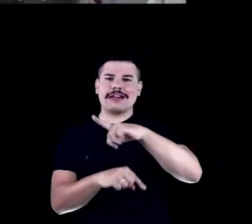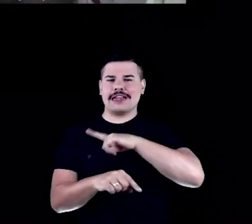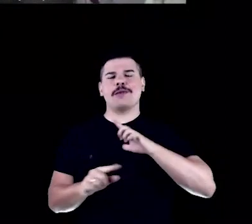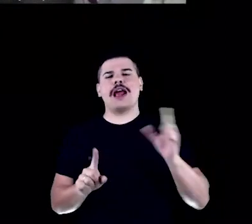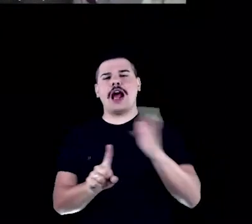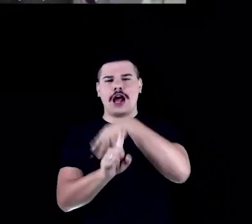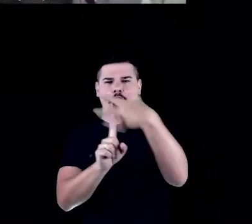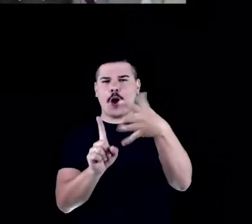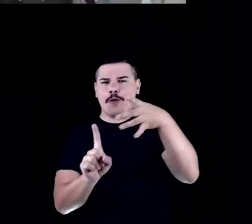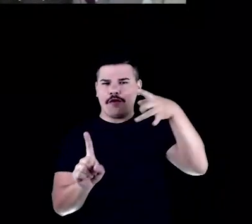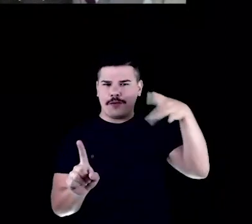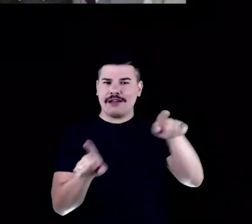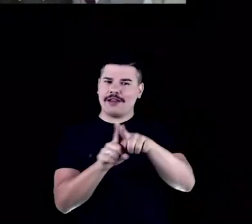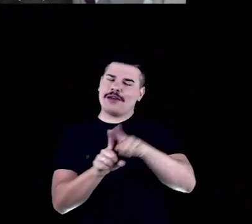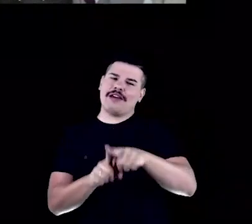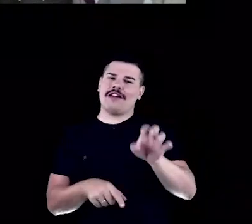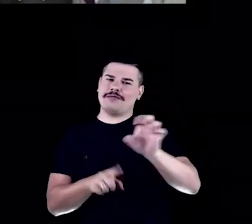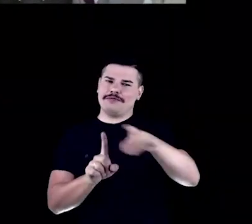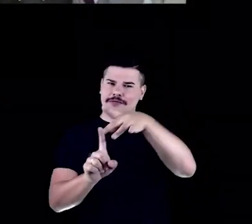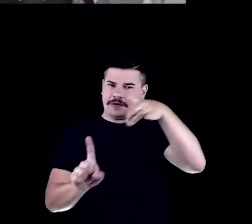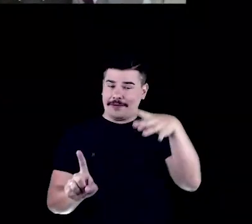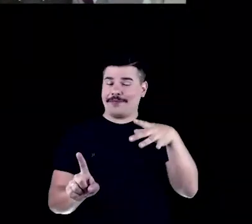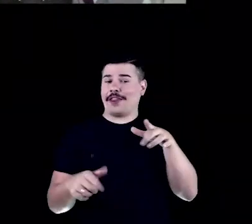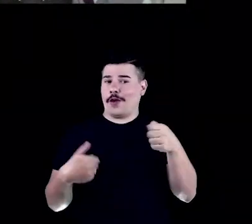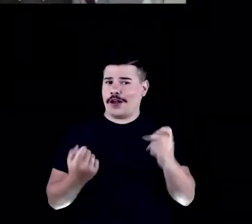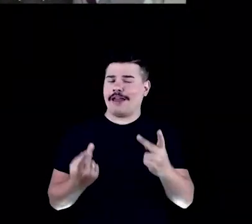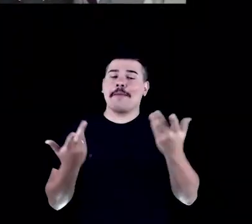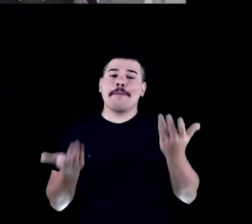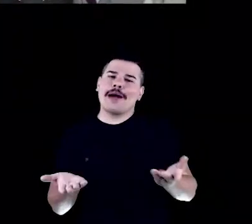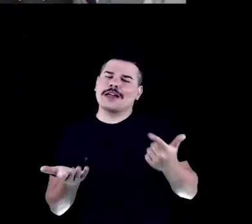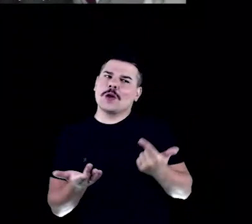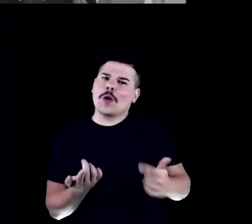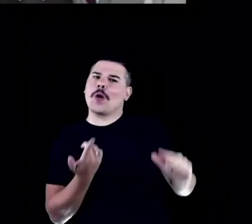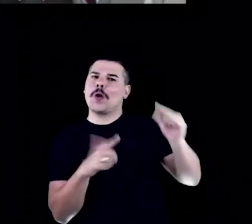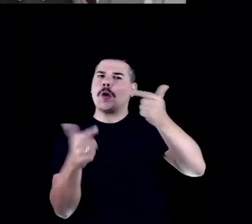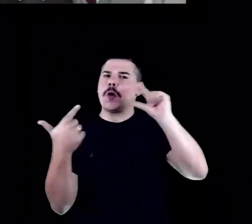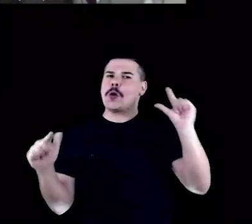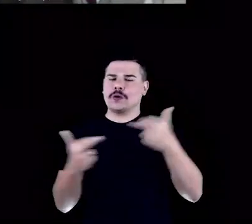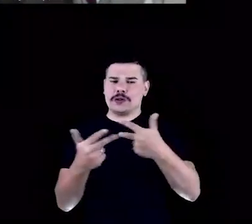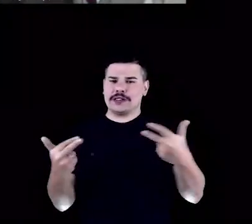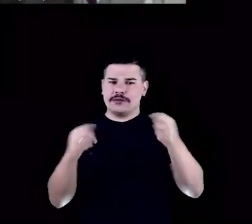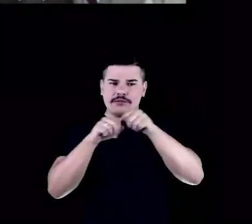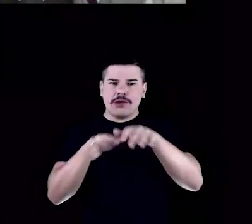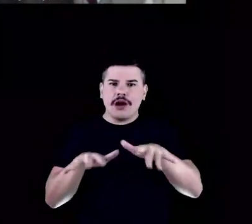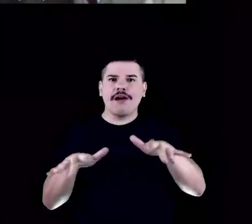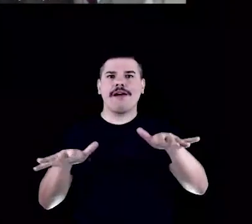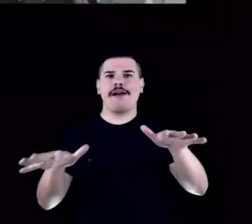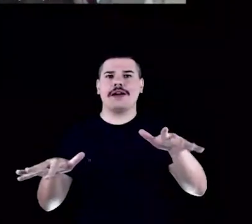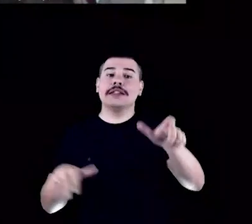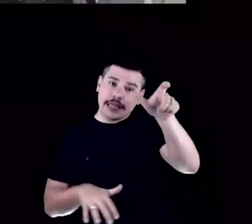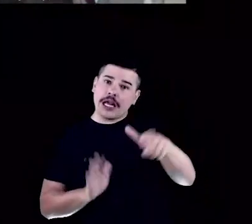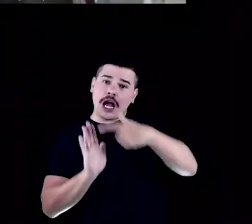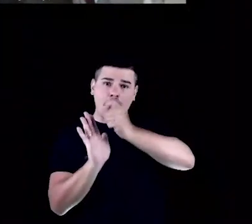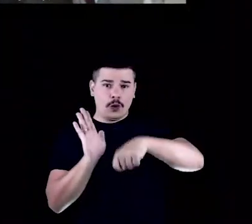a homofobia e LGBTfobia. Mas tem outras questões que se expandem, e